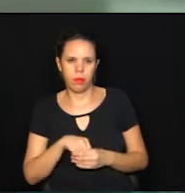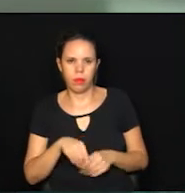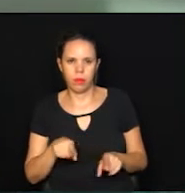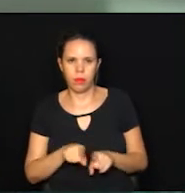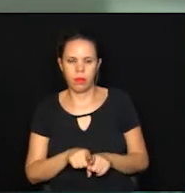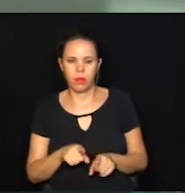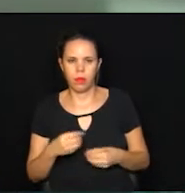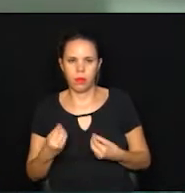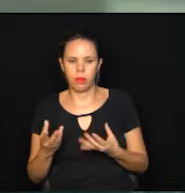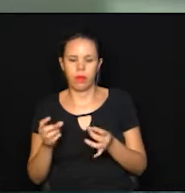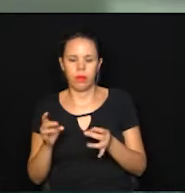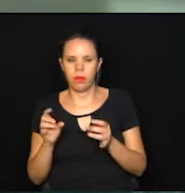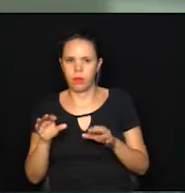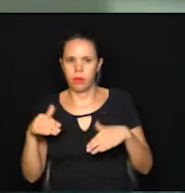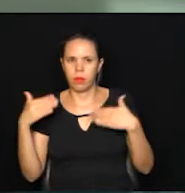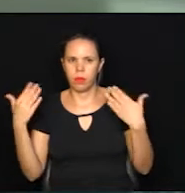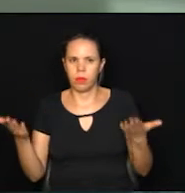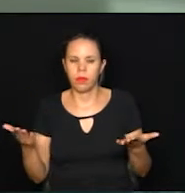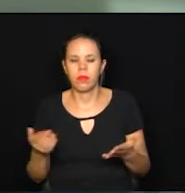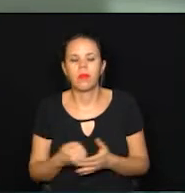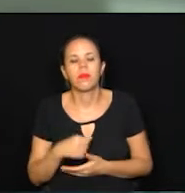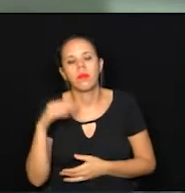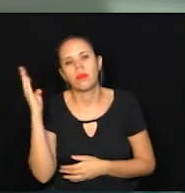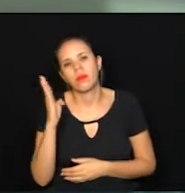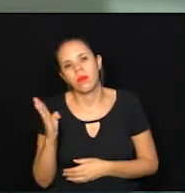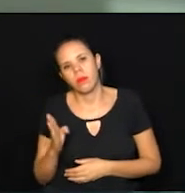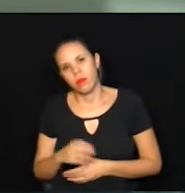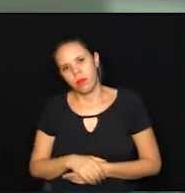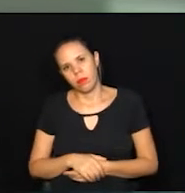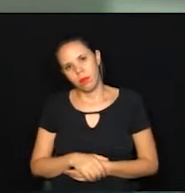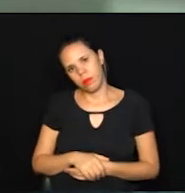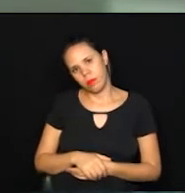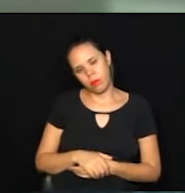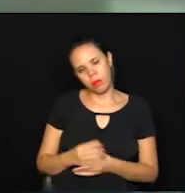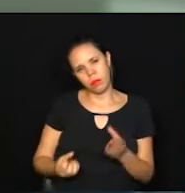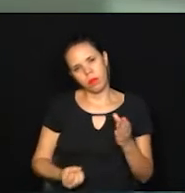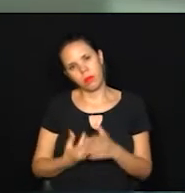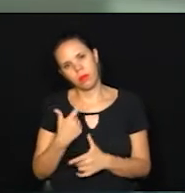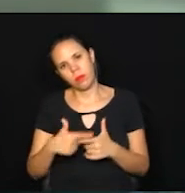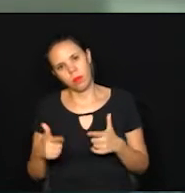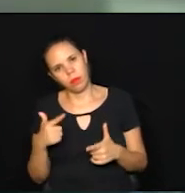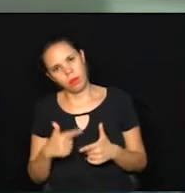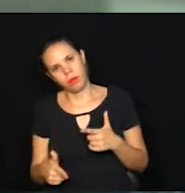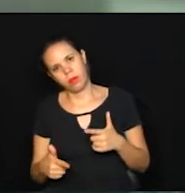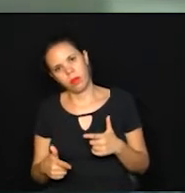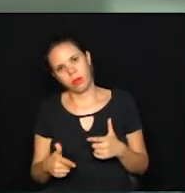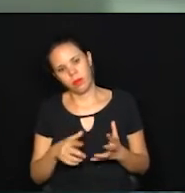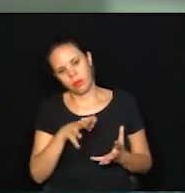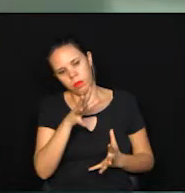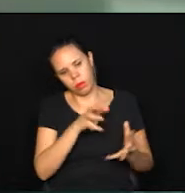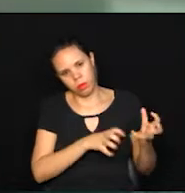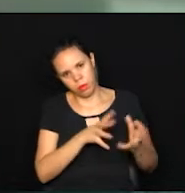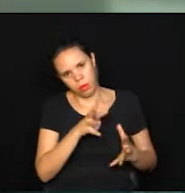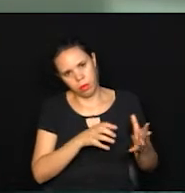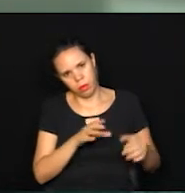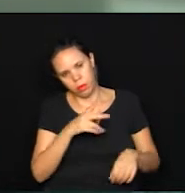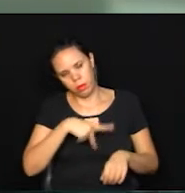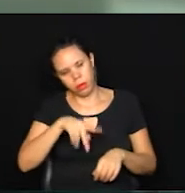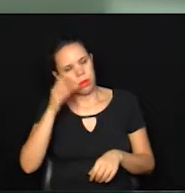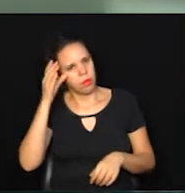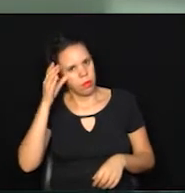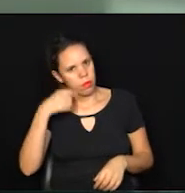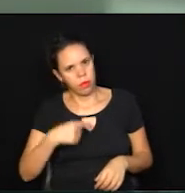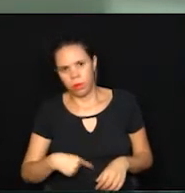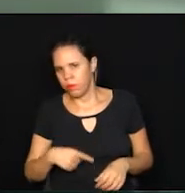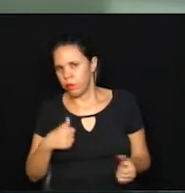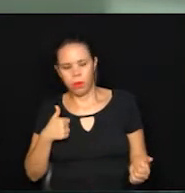para exportação, o Brasil criou problemas criou conflitos com a China e não